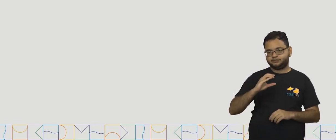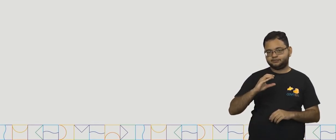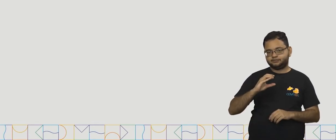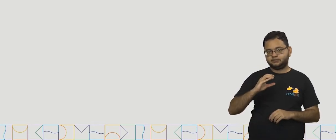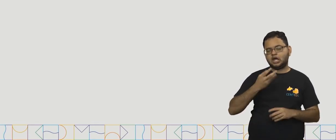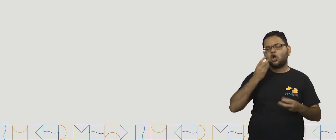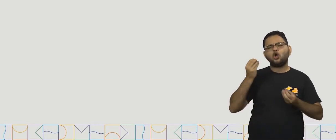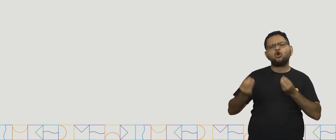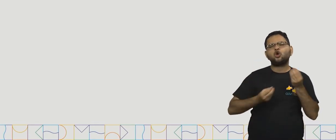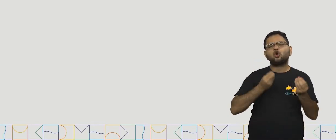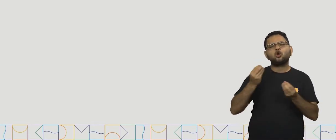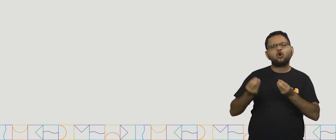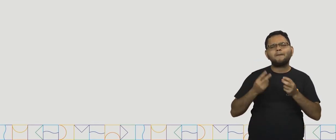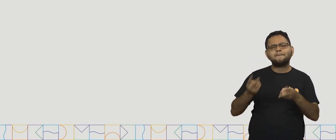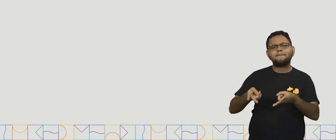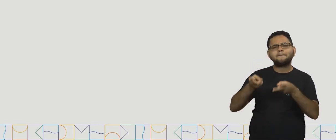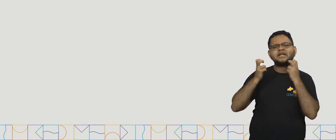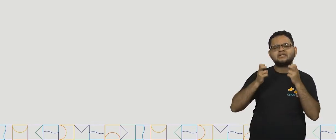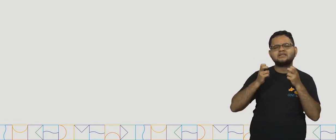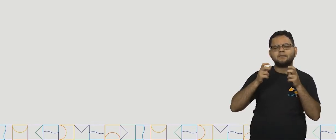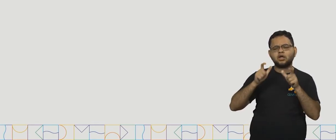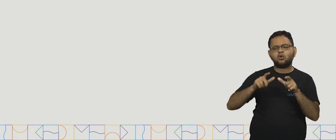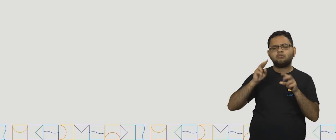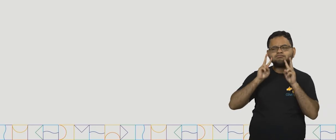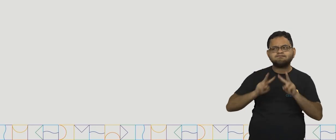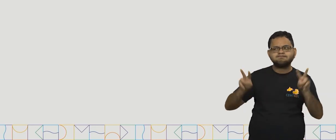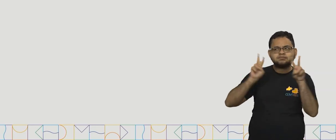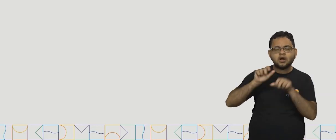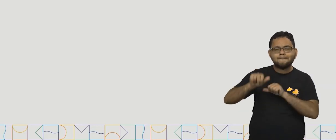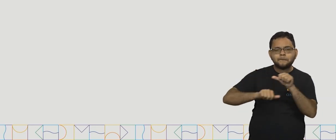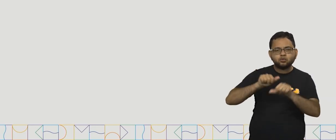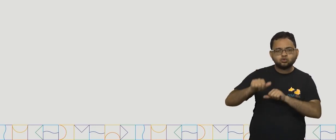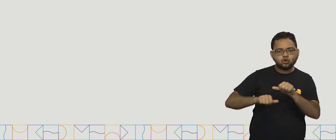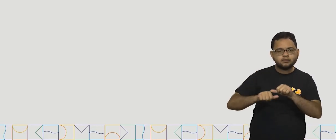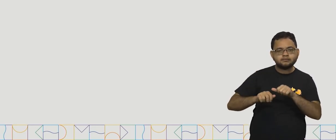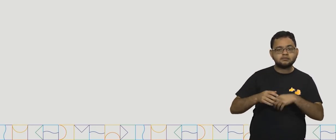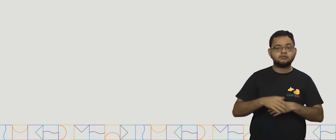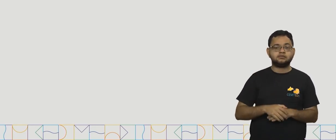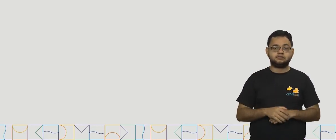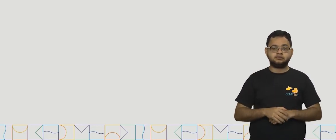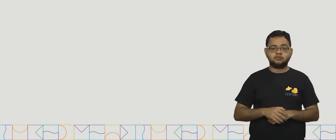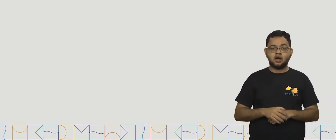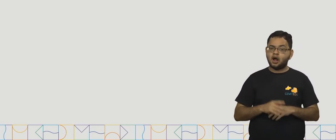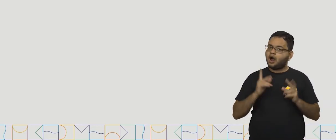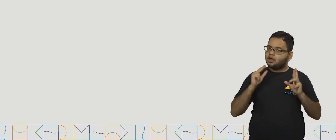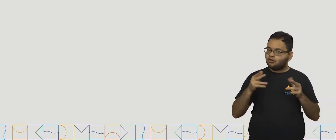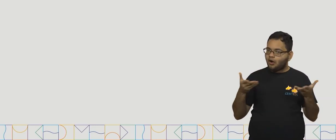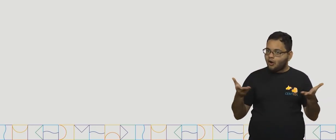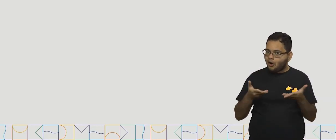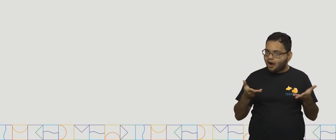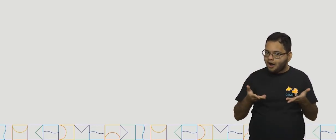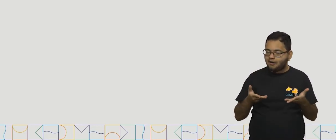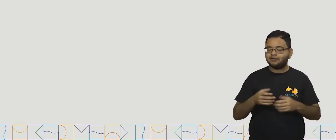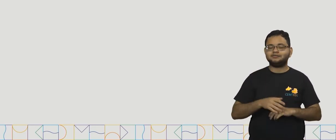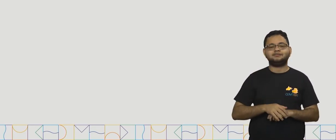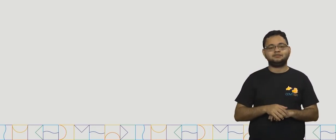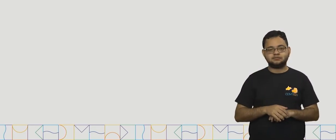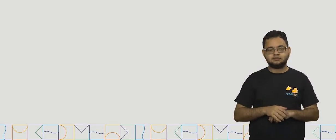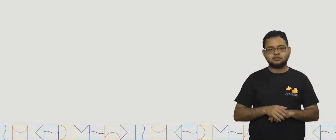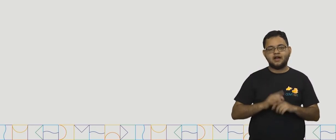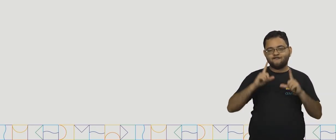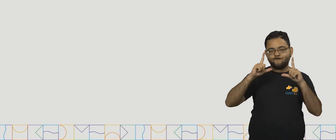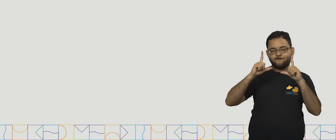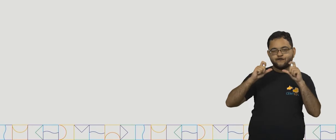podemos observar as mudanças nas paisagens? Como fizemos na aula de hoje, comparando fotografias antigas